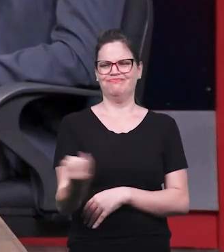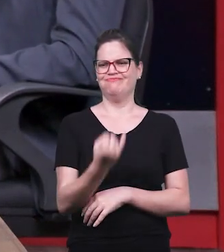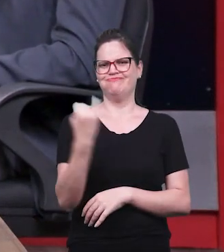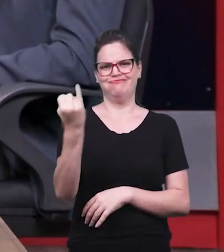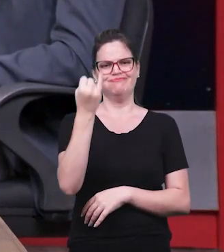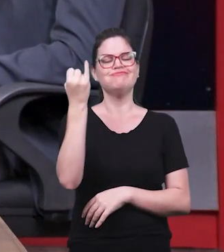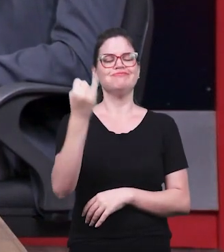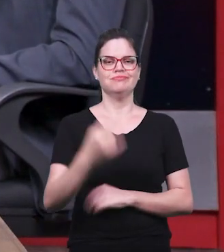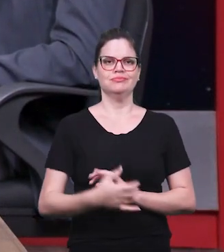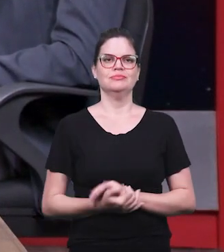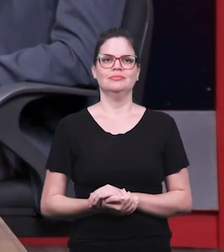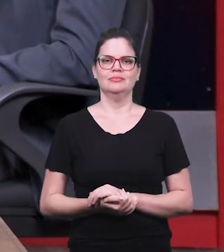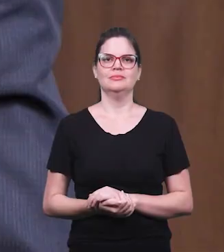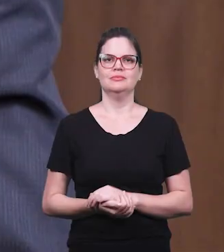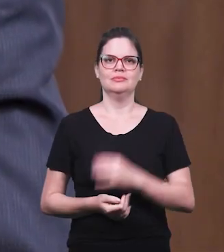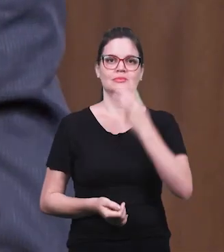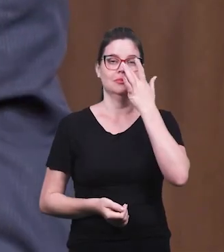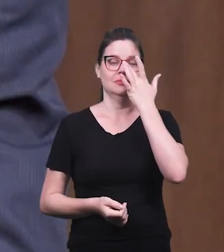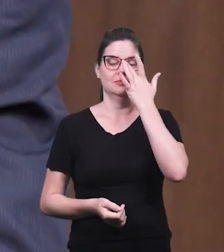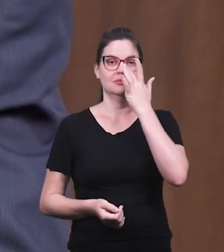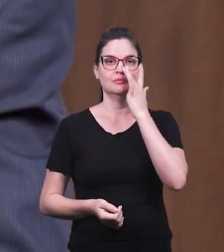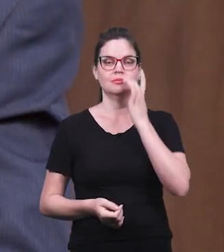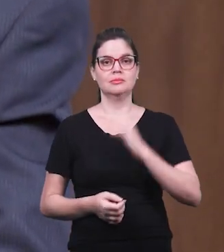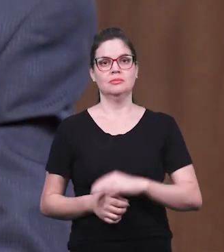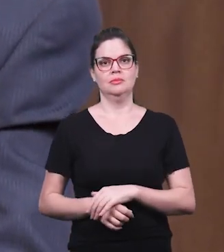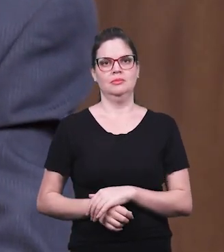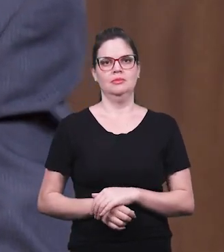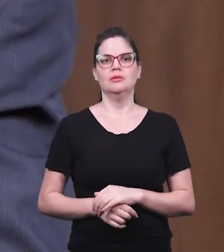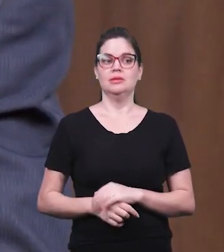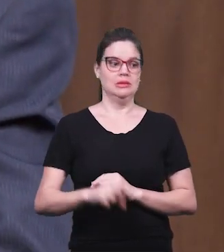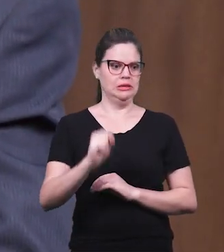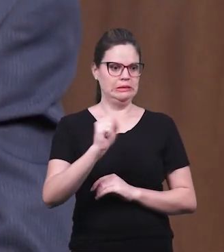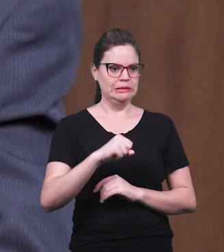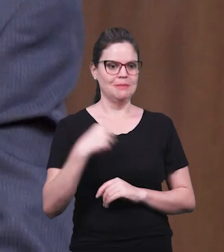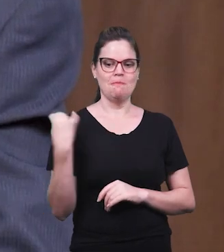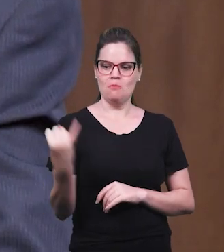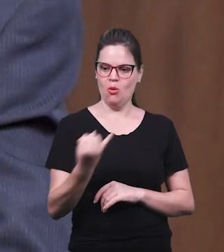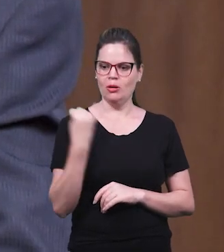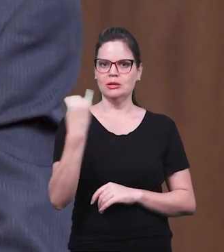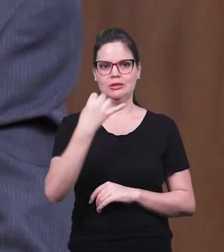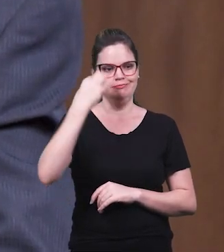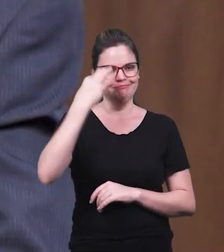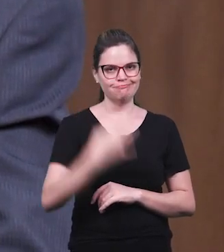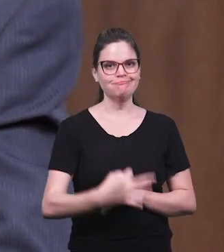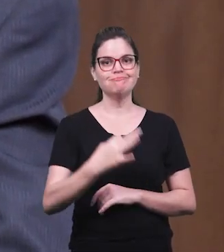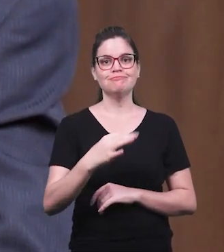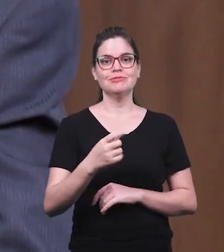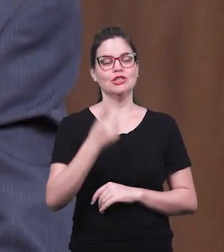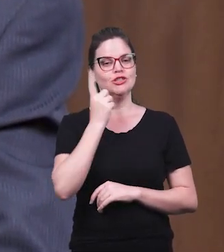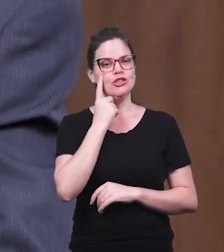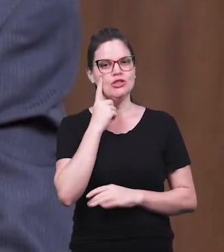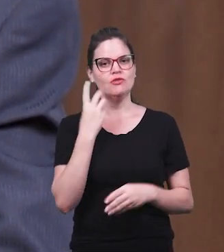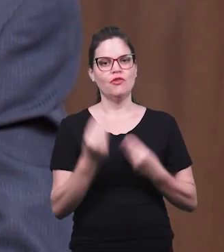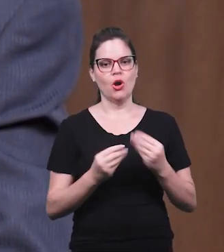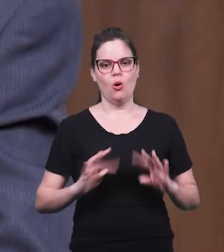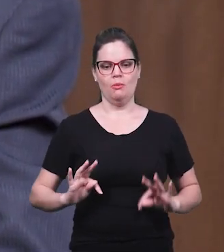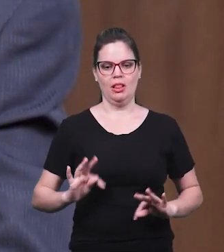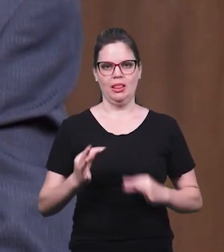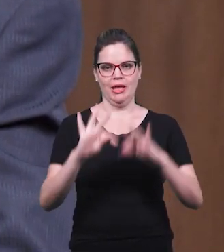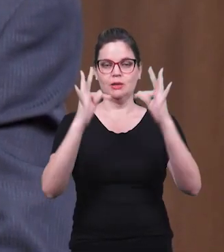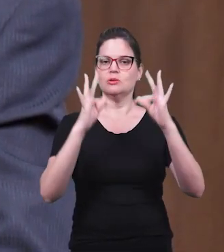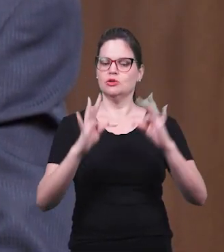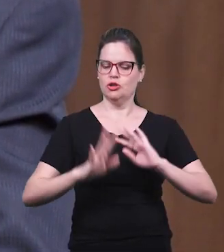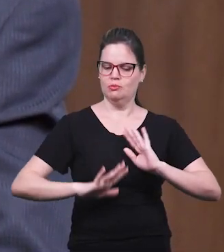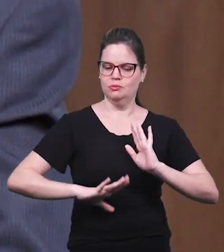nós. Exatamente. É muito importante mesmo, né? A gente observa esse desenvolvimento